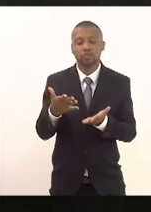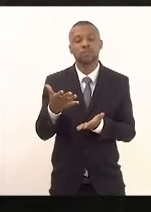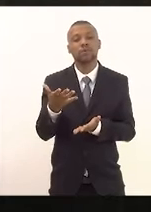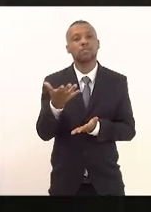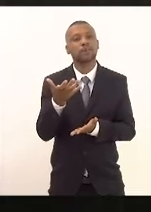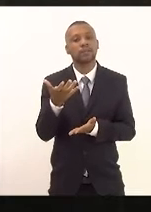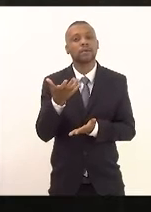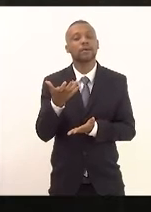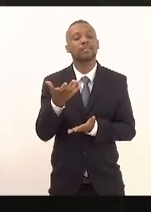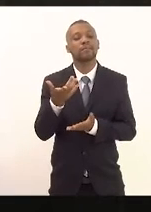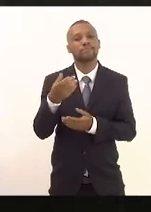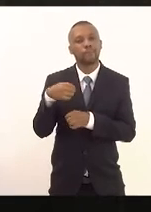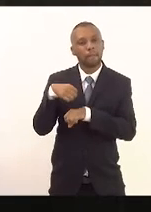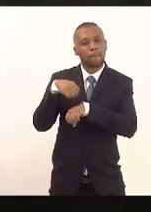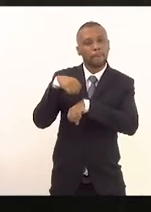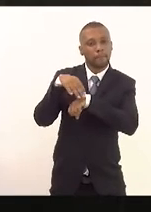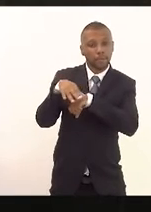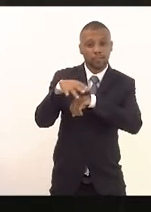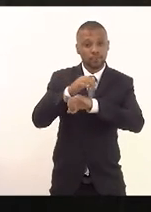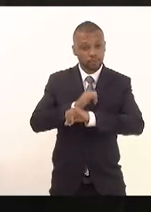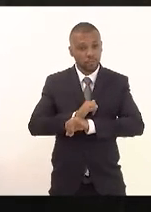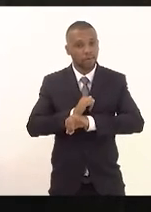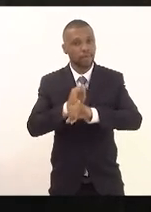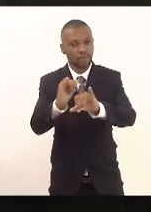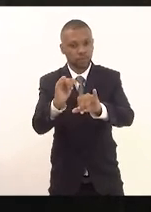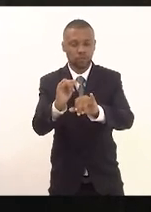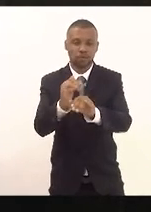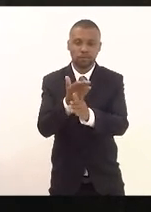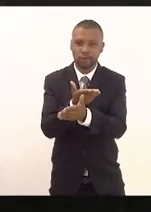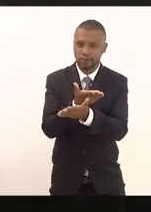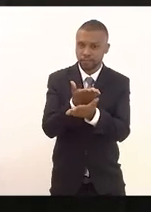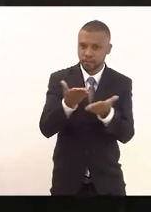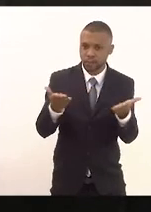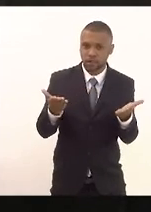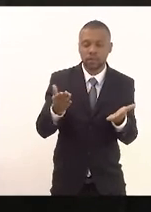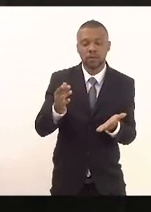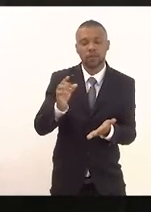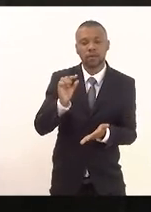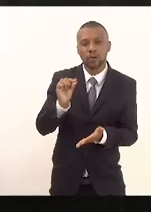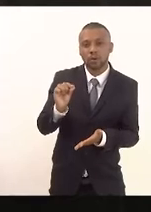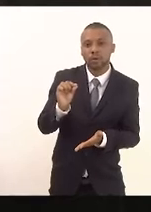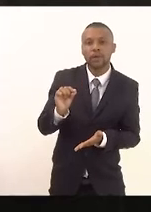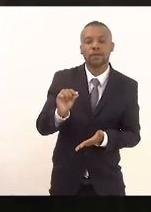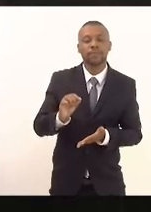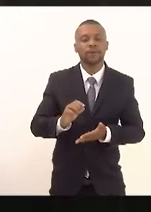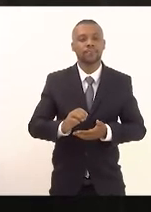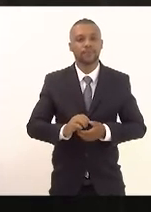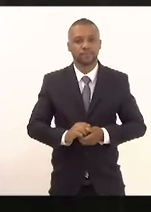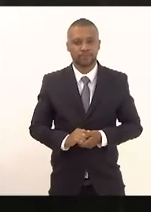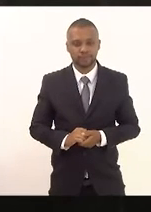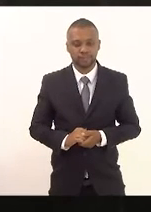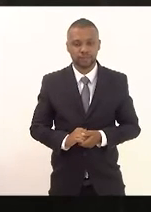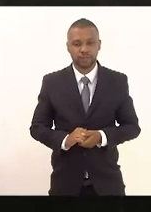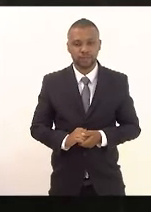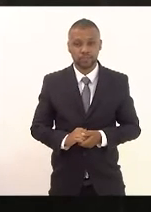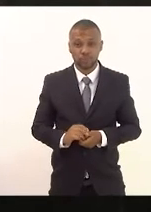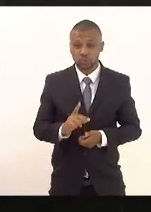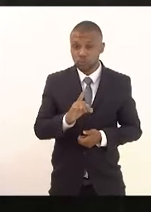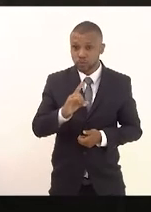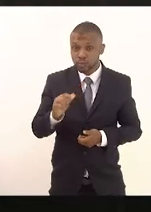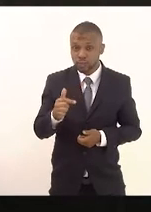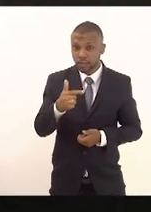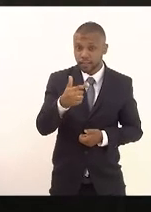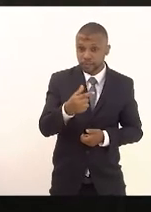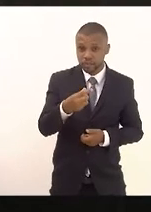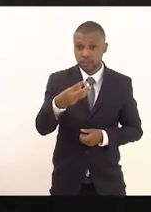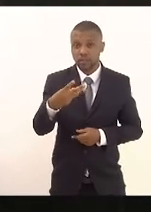queria comunicar o que 23 de Março